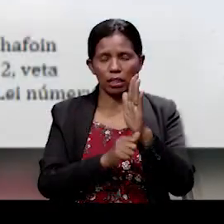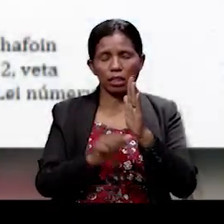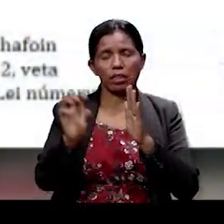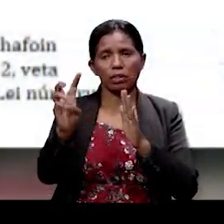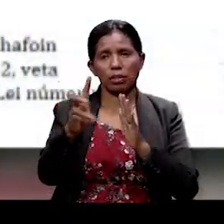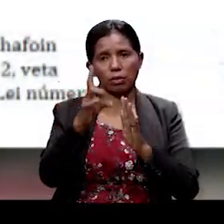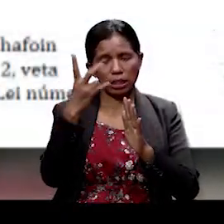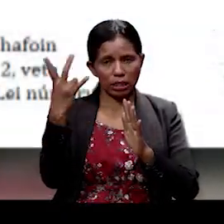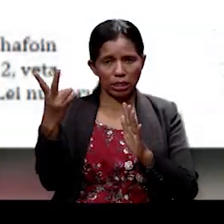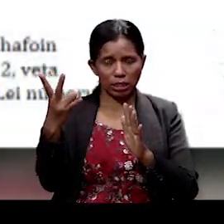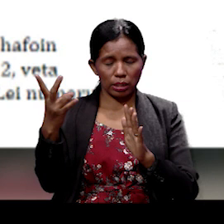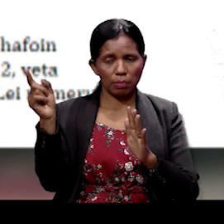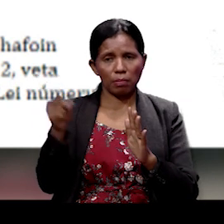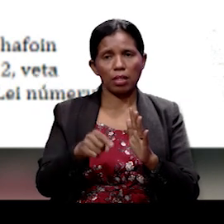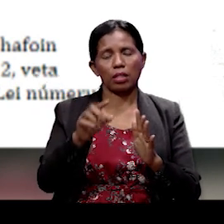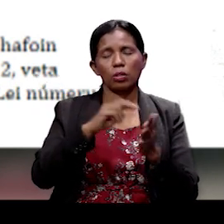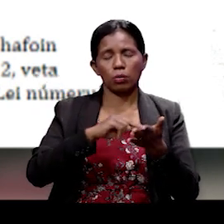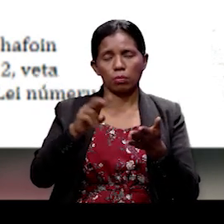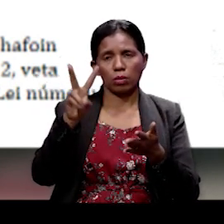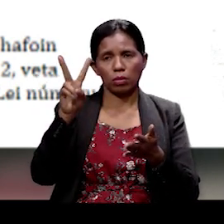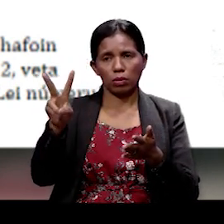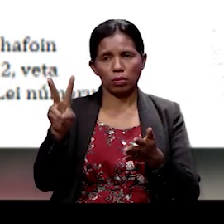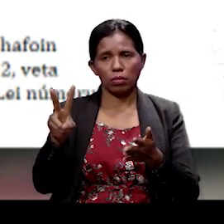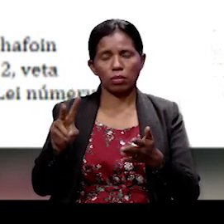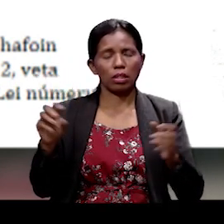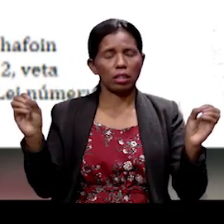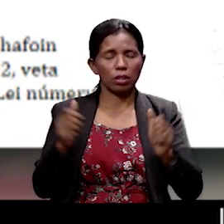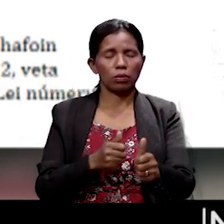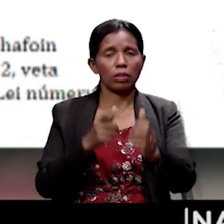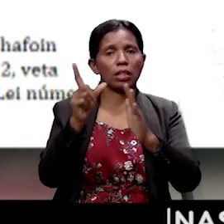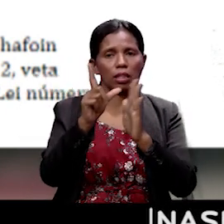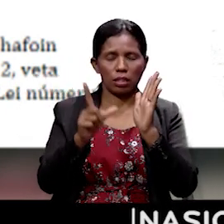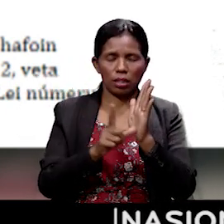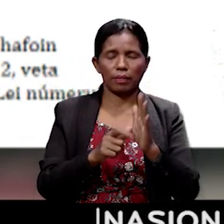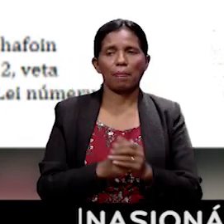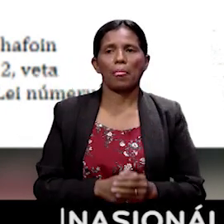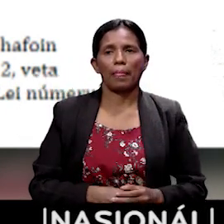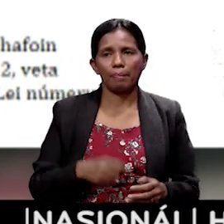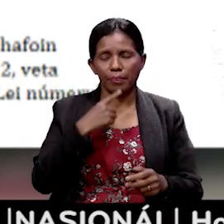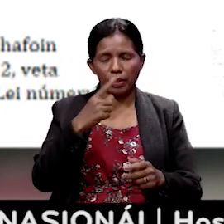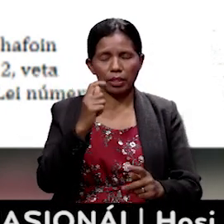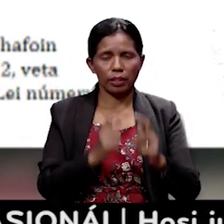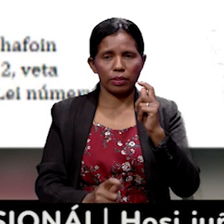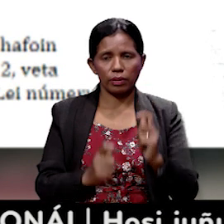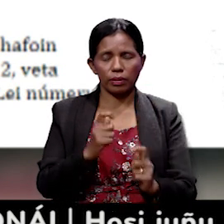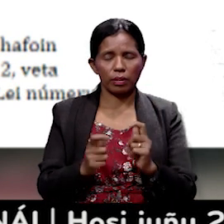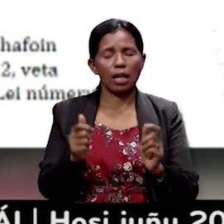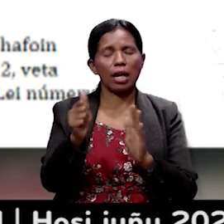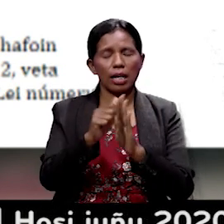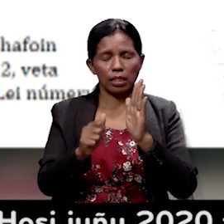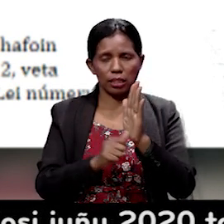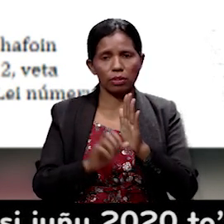ressignito barra número rua mac inconstitucional. No fundamento Tribunal Nian ba artigo sanulo